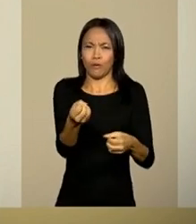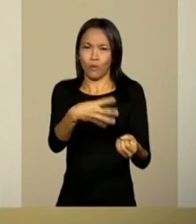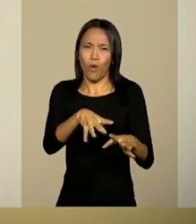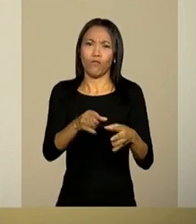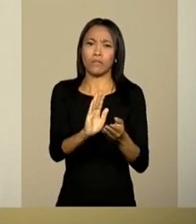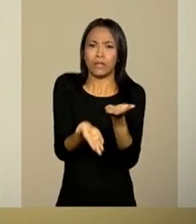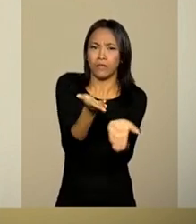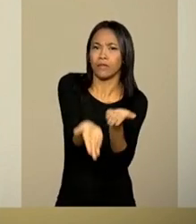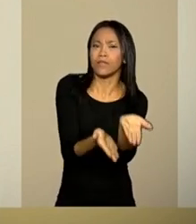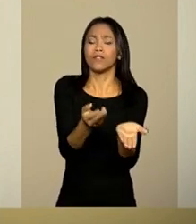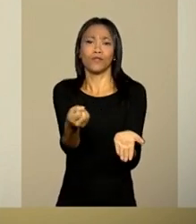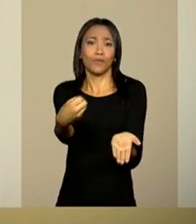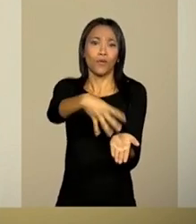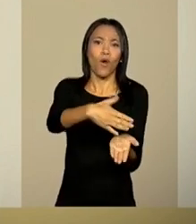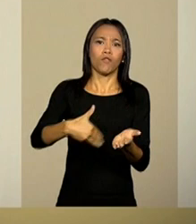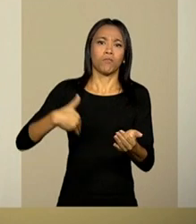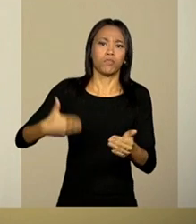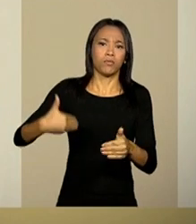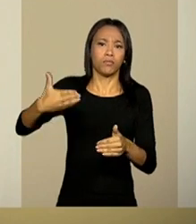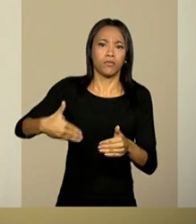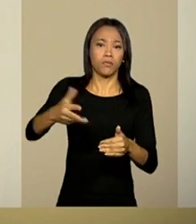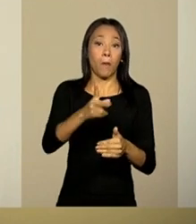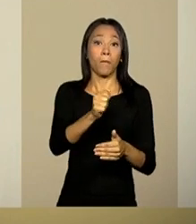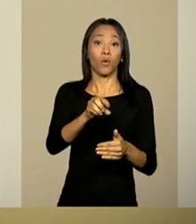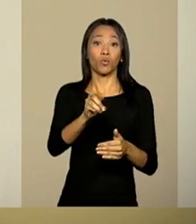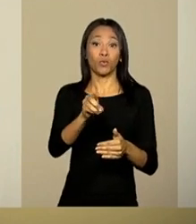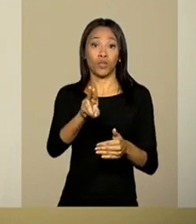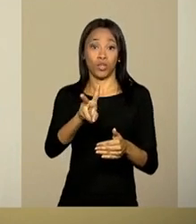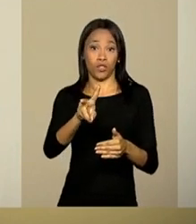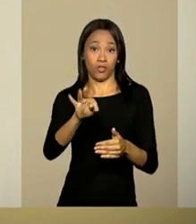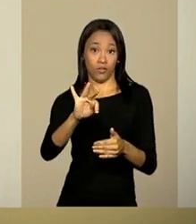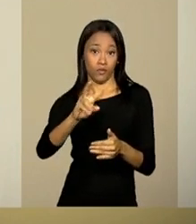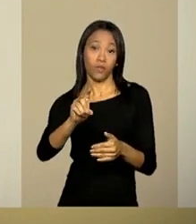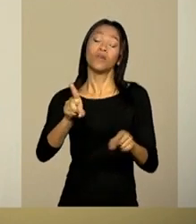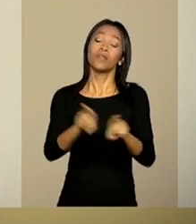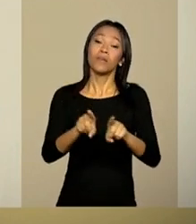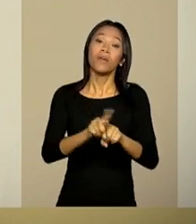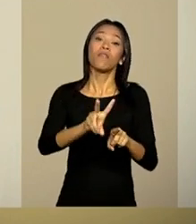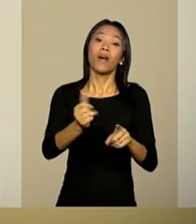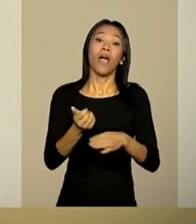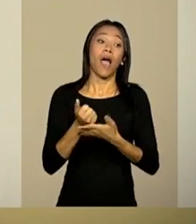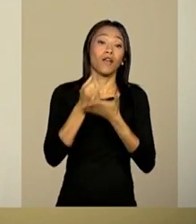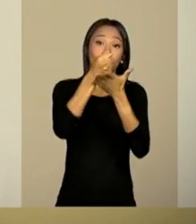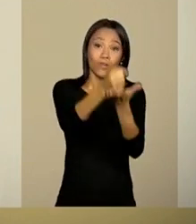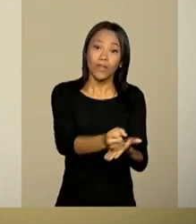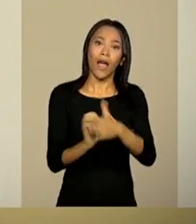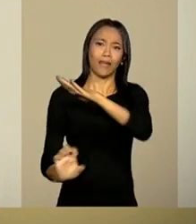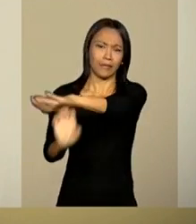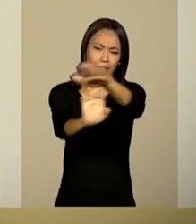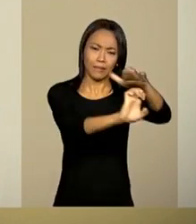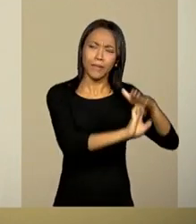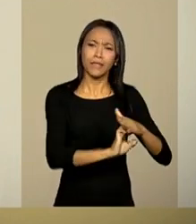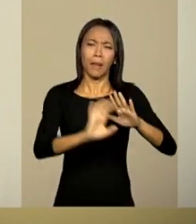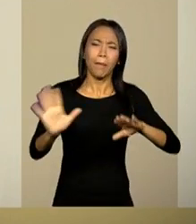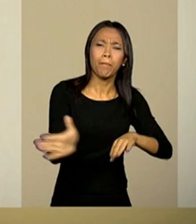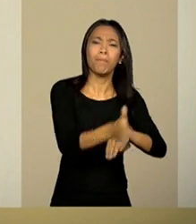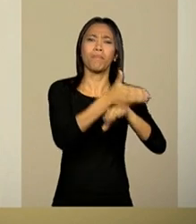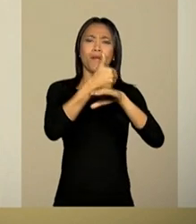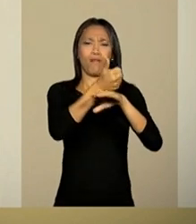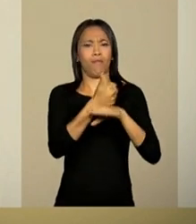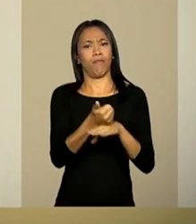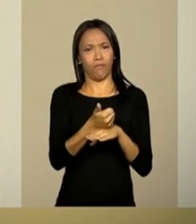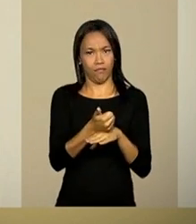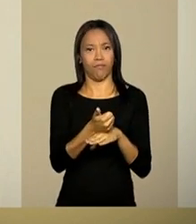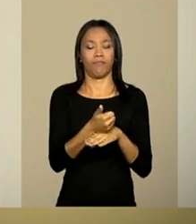serviços novos processos produtivos e vão ajudar as nossas empresas a Inovar e a melhorar cada vez